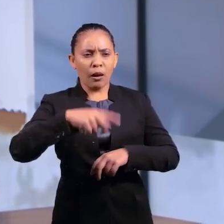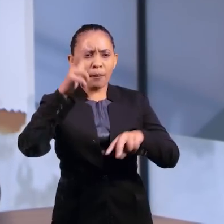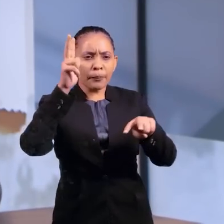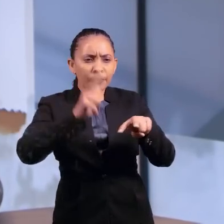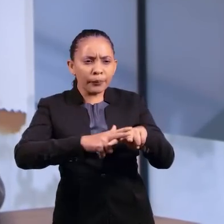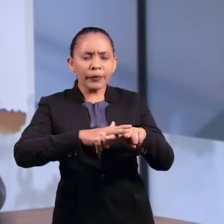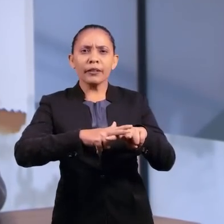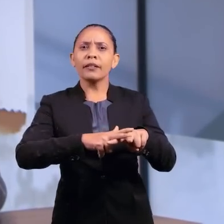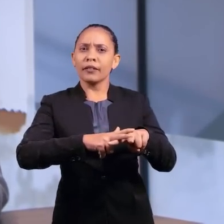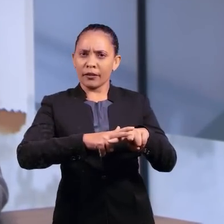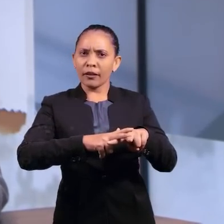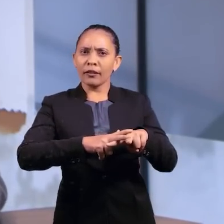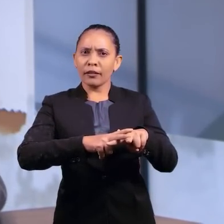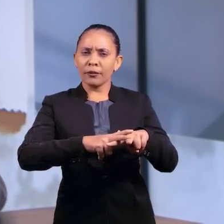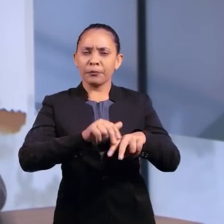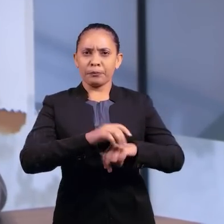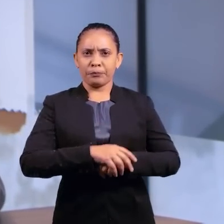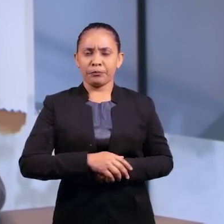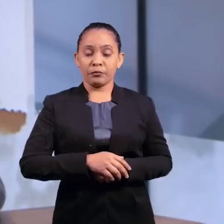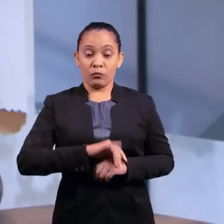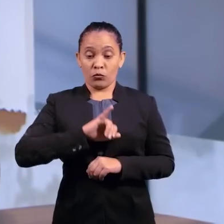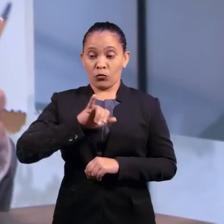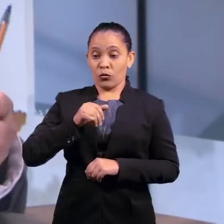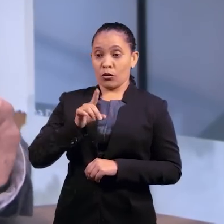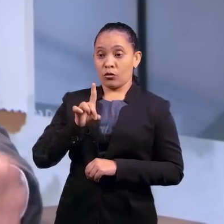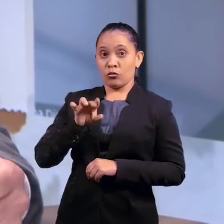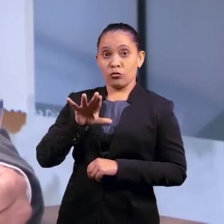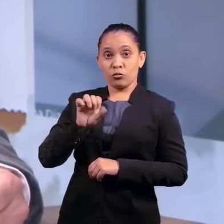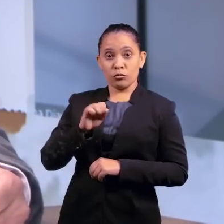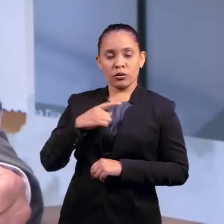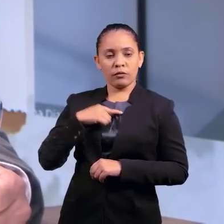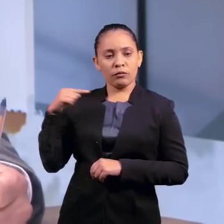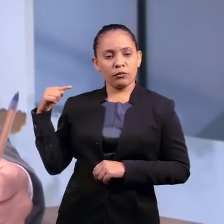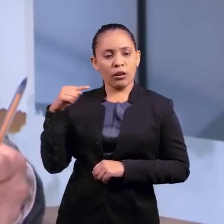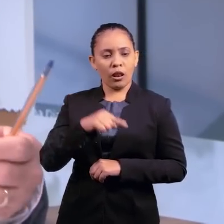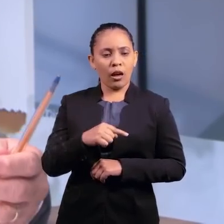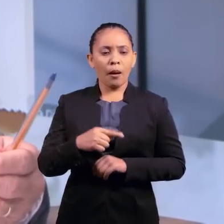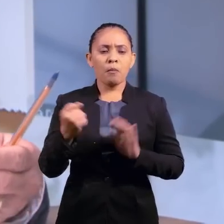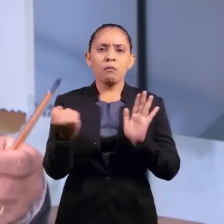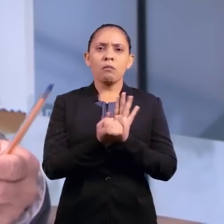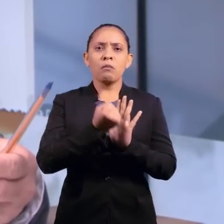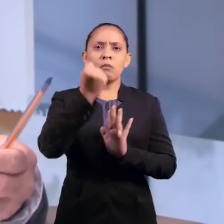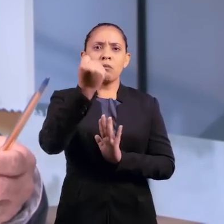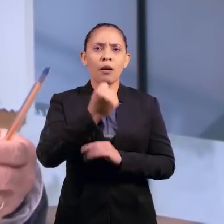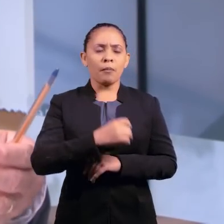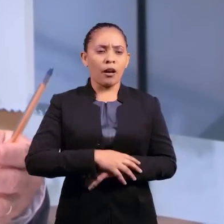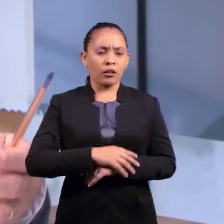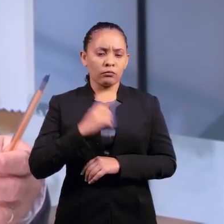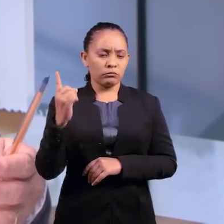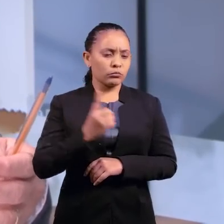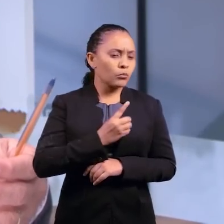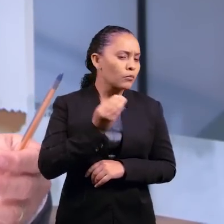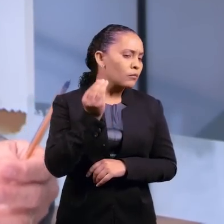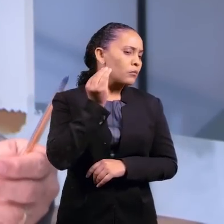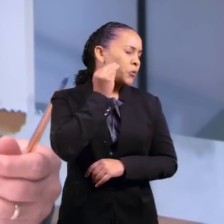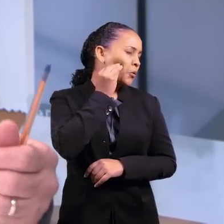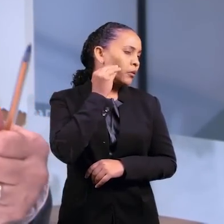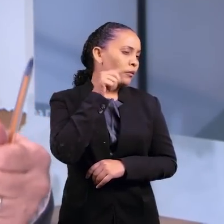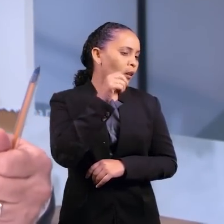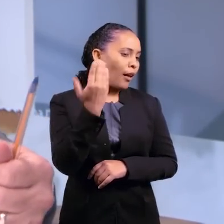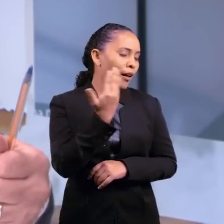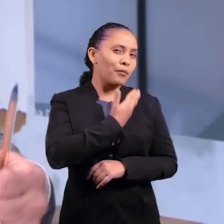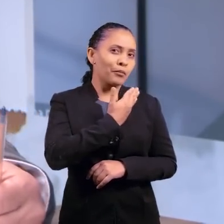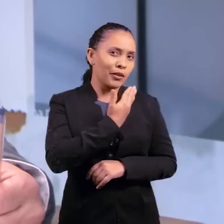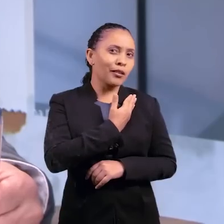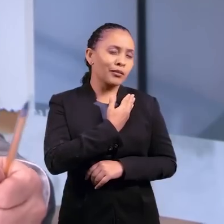um sinal. E o sinal era o beijo. E naquela época o beijo era como se fosse um amigo, você